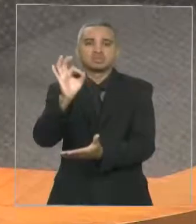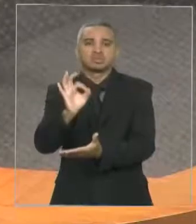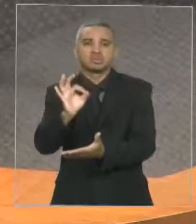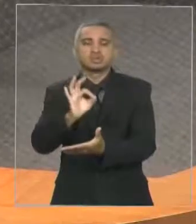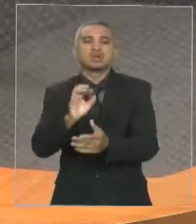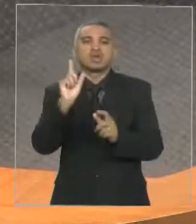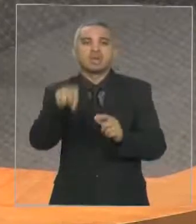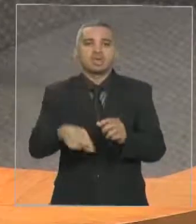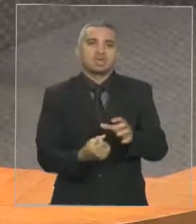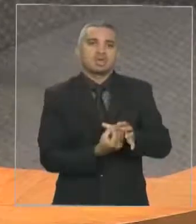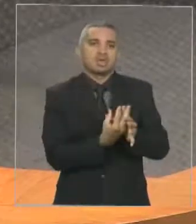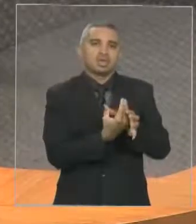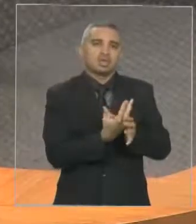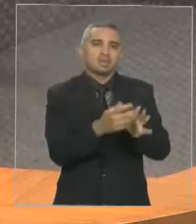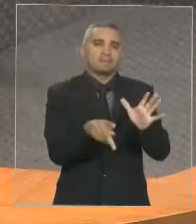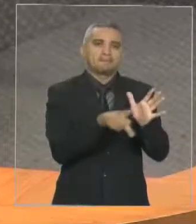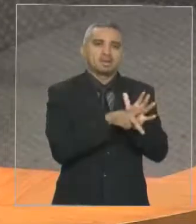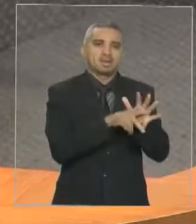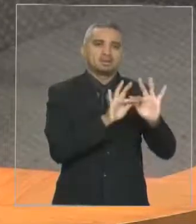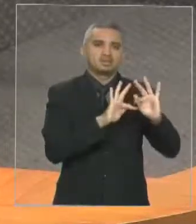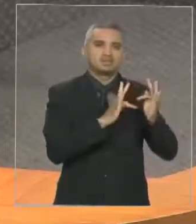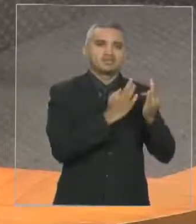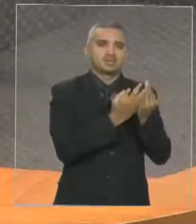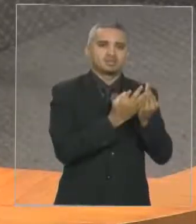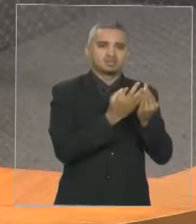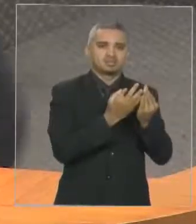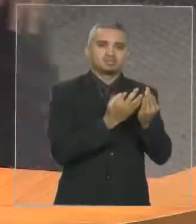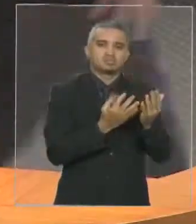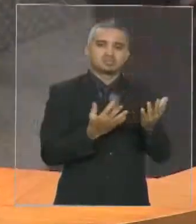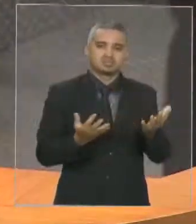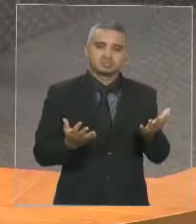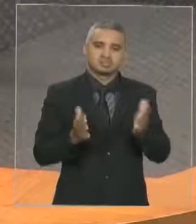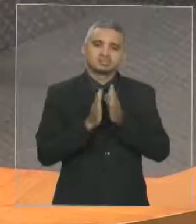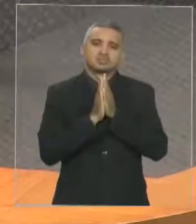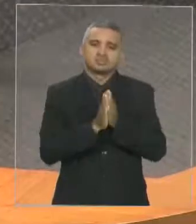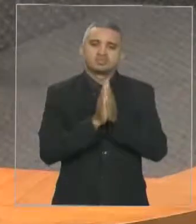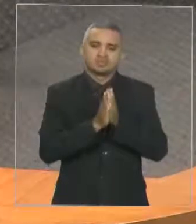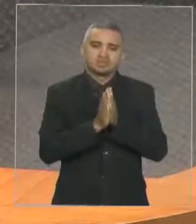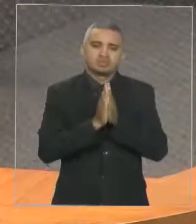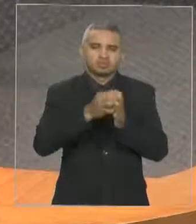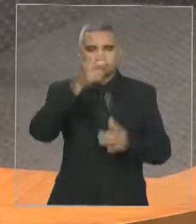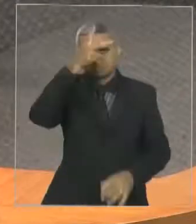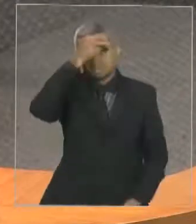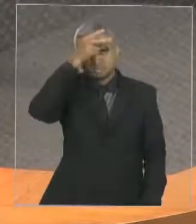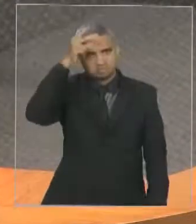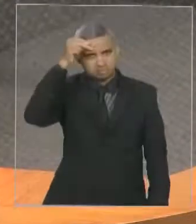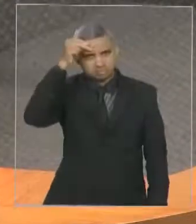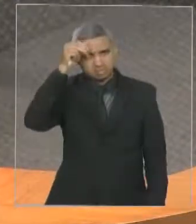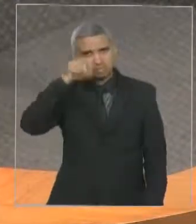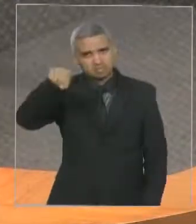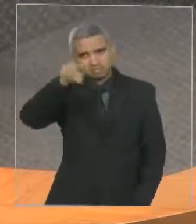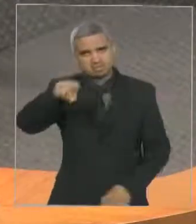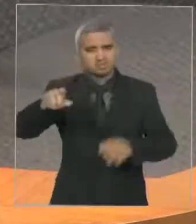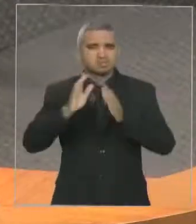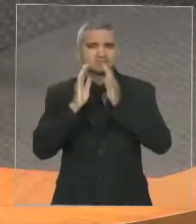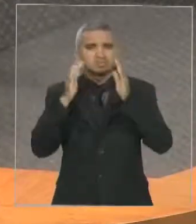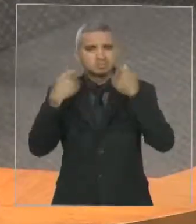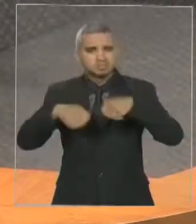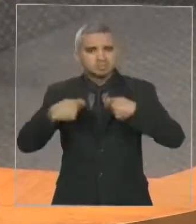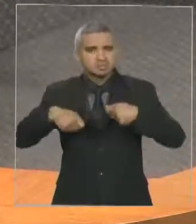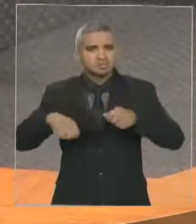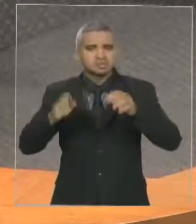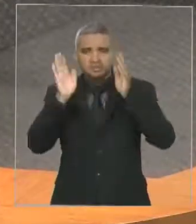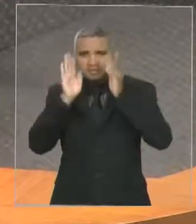familiar no programa. Faço um apelo aos gestores municipais que deem prioridade para